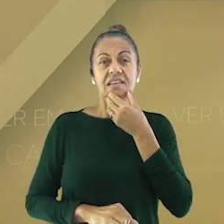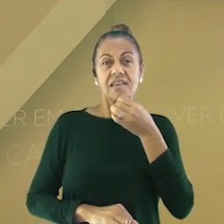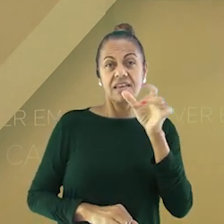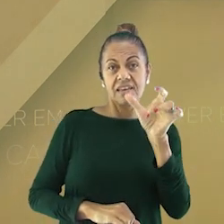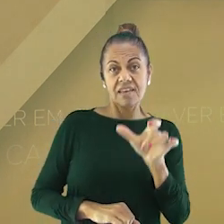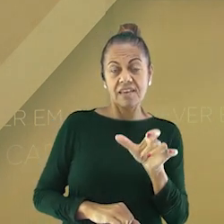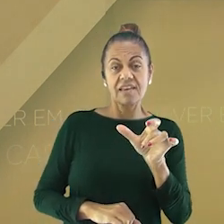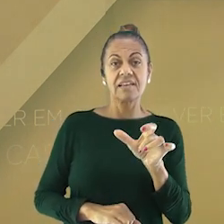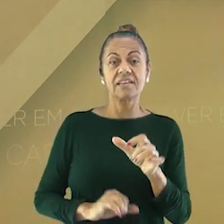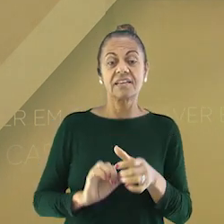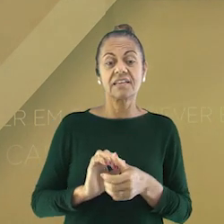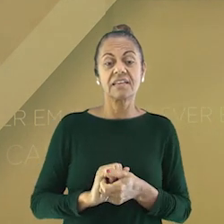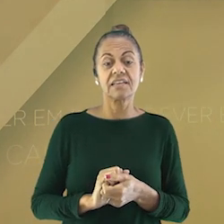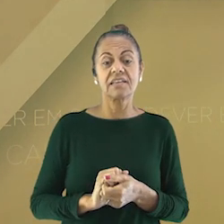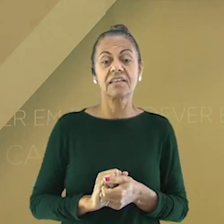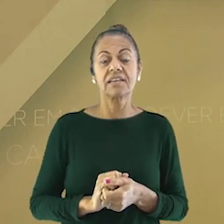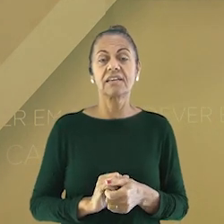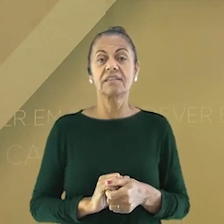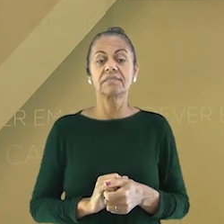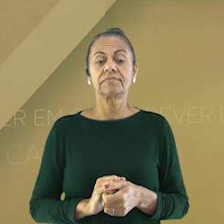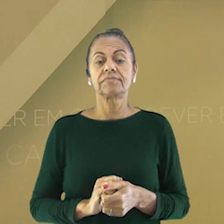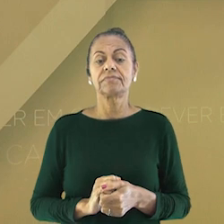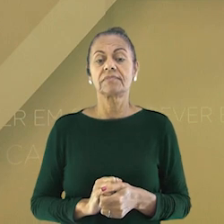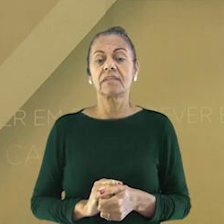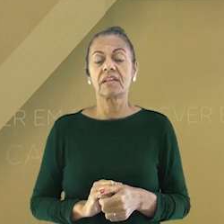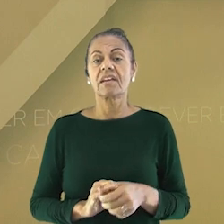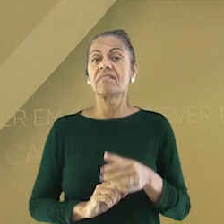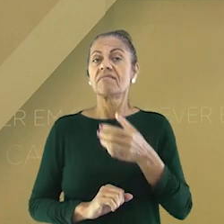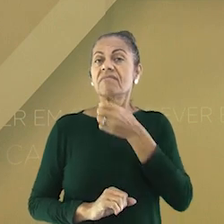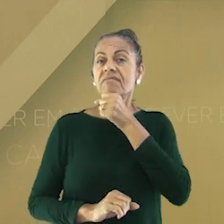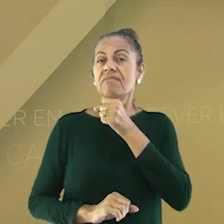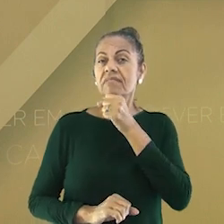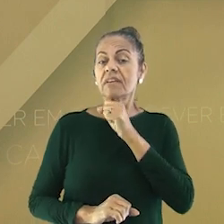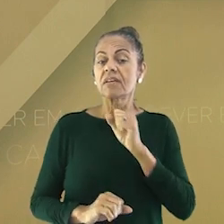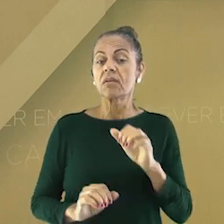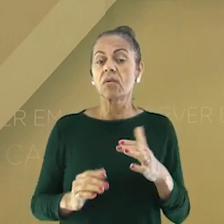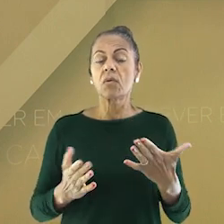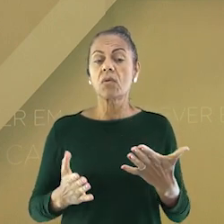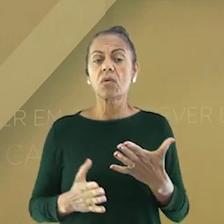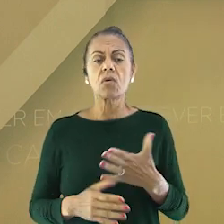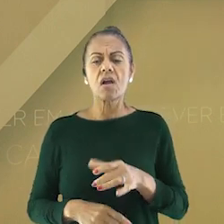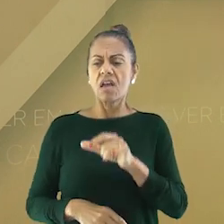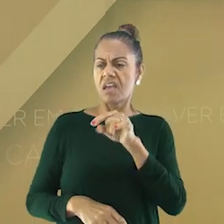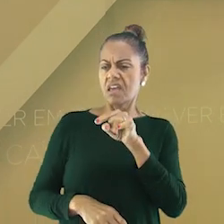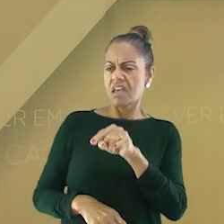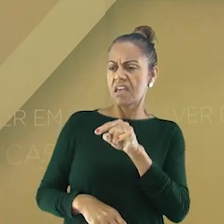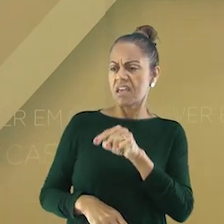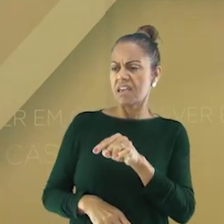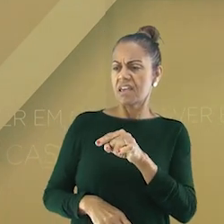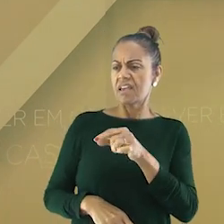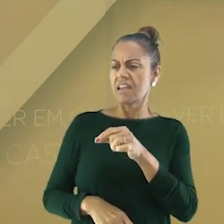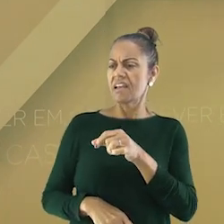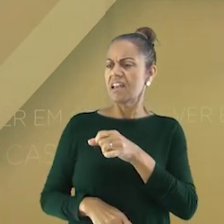se eu digo, he is older than his brother, ele é mais velho que o irmão dele.